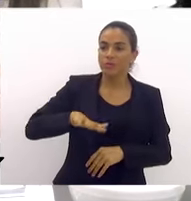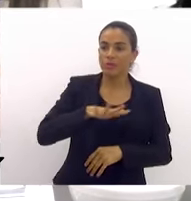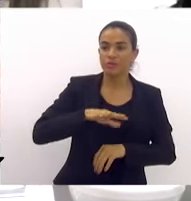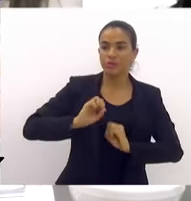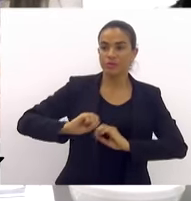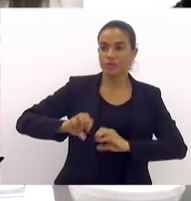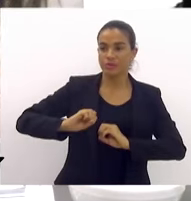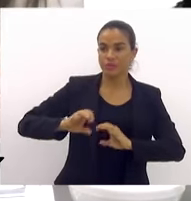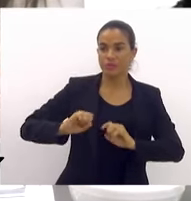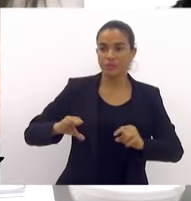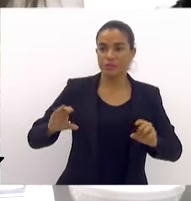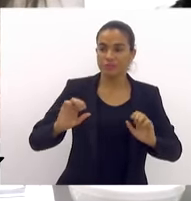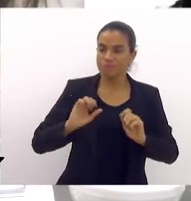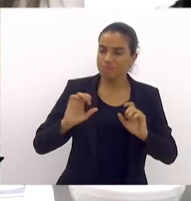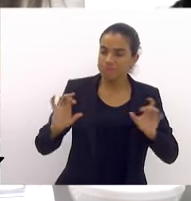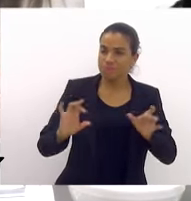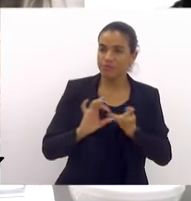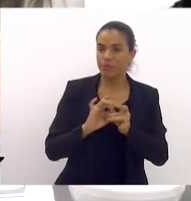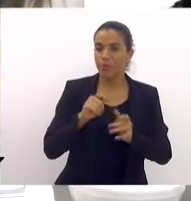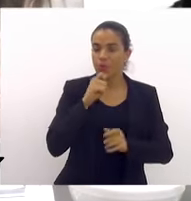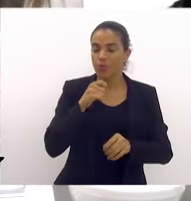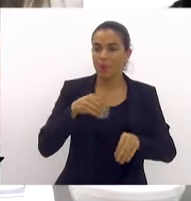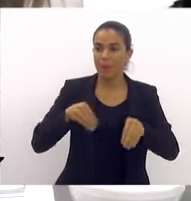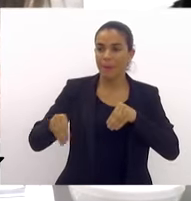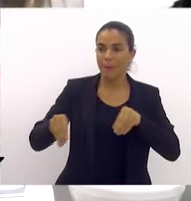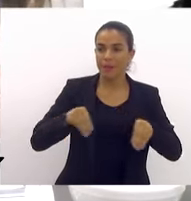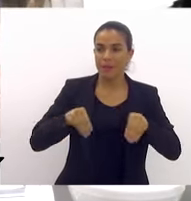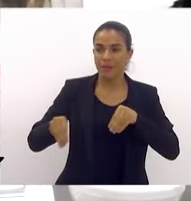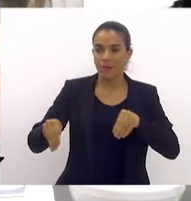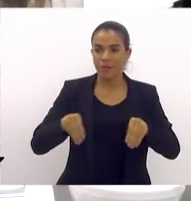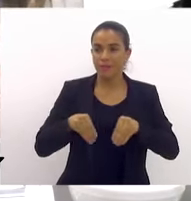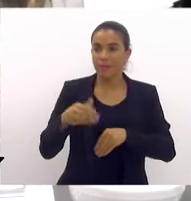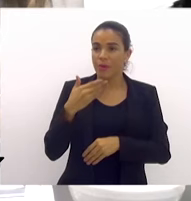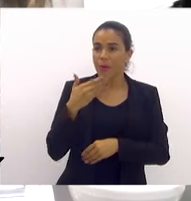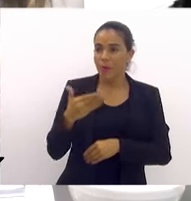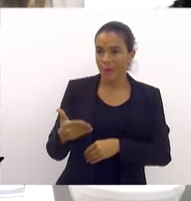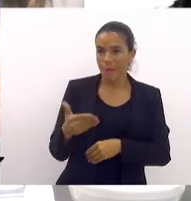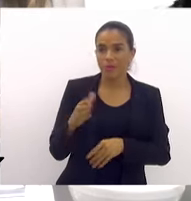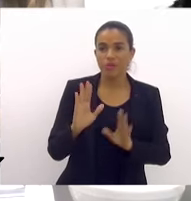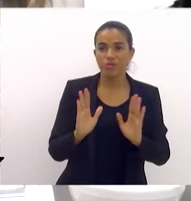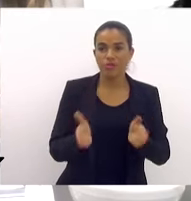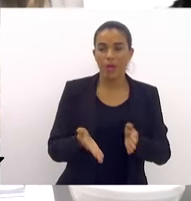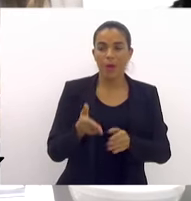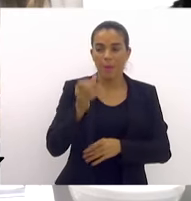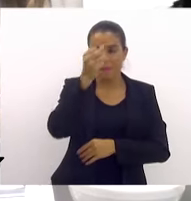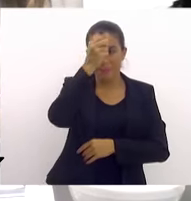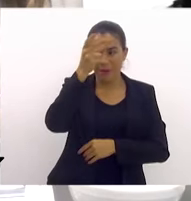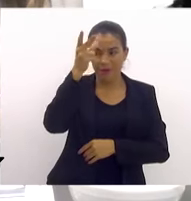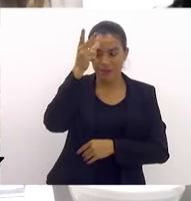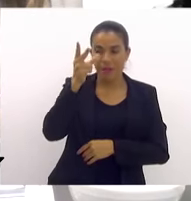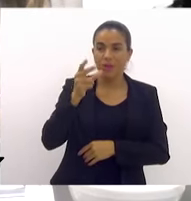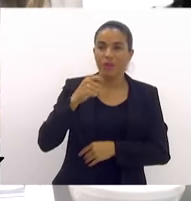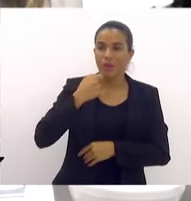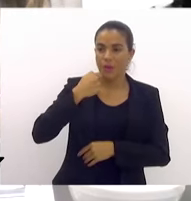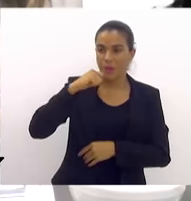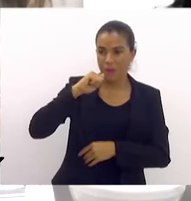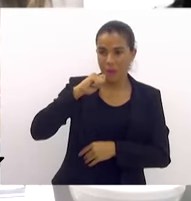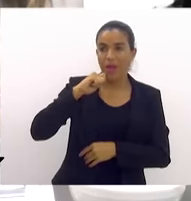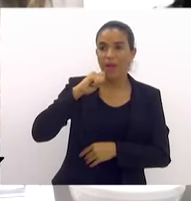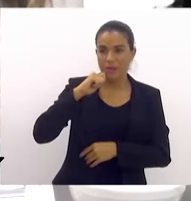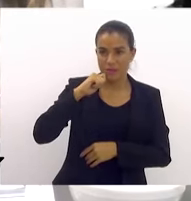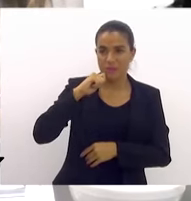ensino adequada, porque não há mediadores. Eu já, inclusive, pedi uma agenda para o prefeito Eduardo Paes para falar sobre isso, para